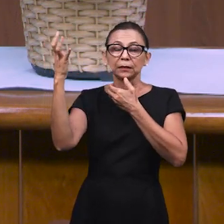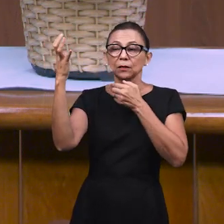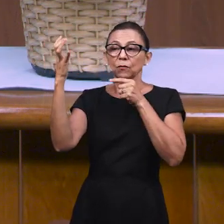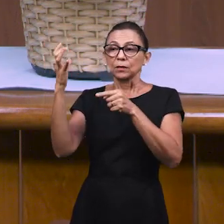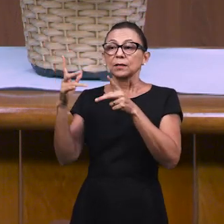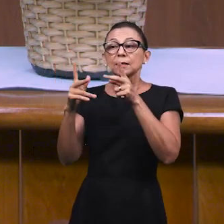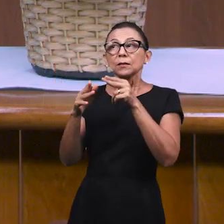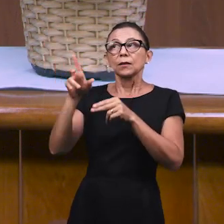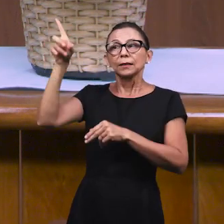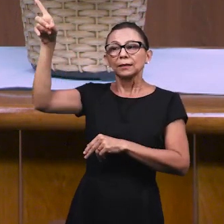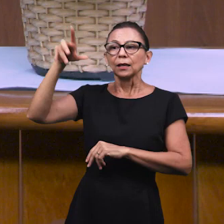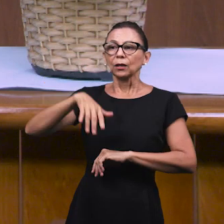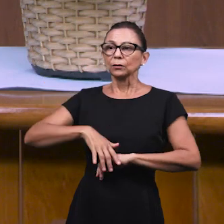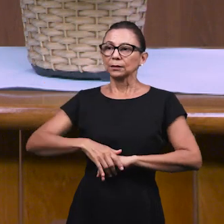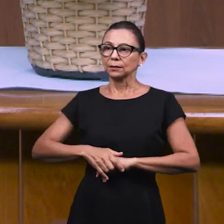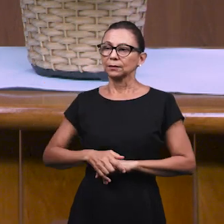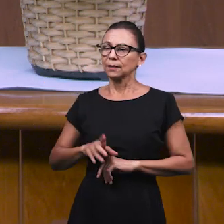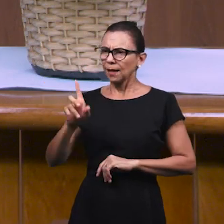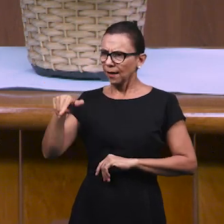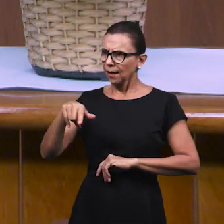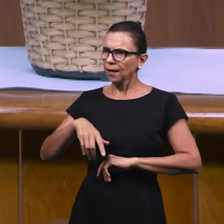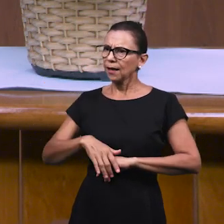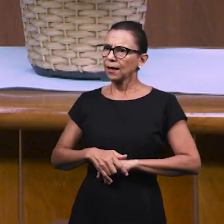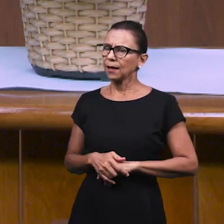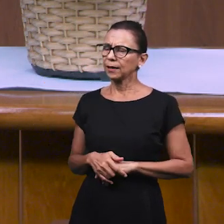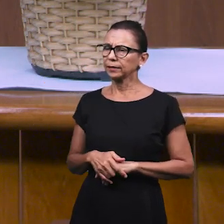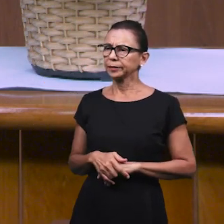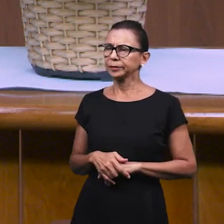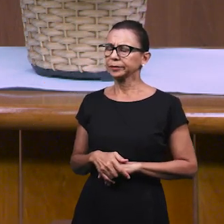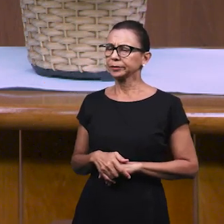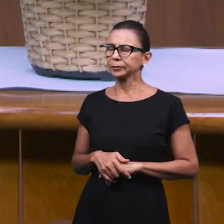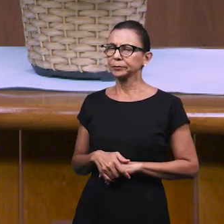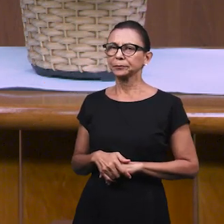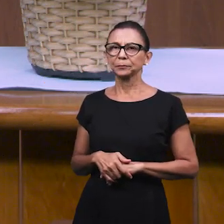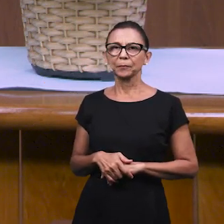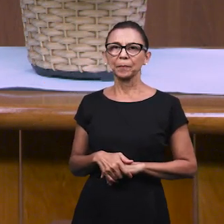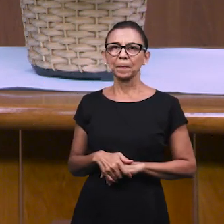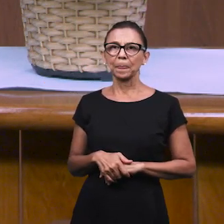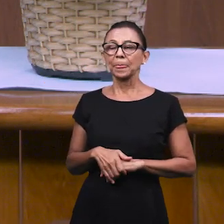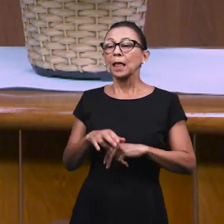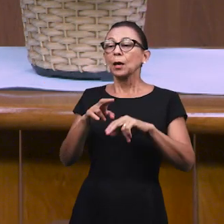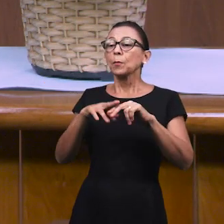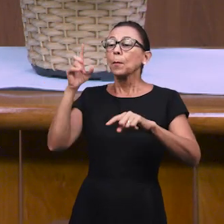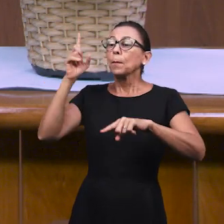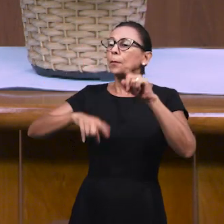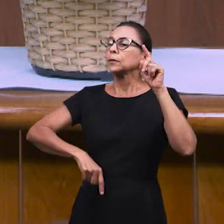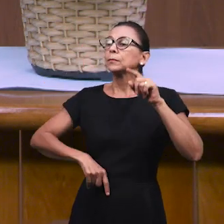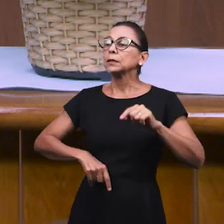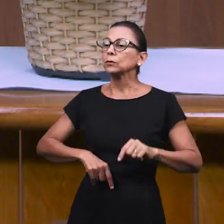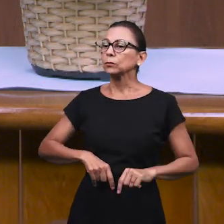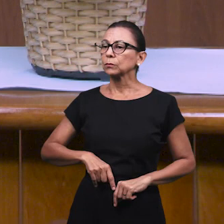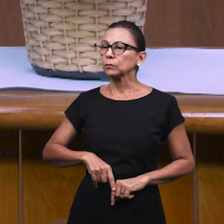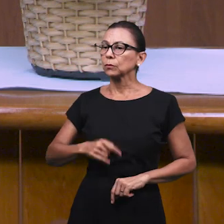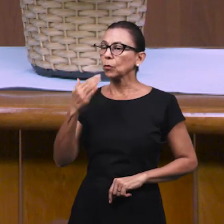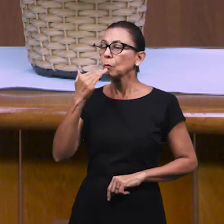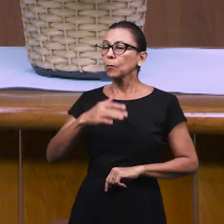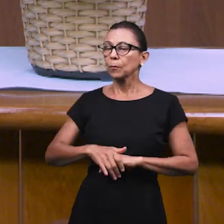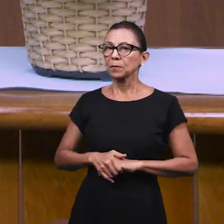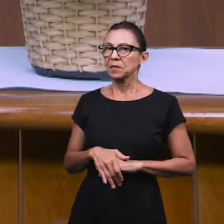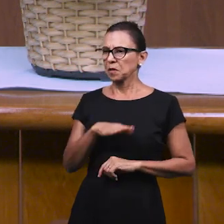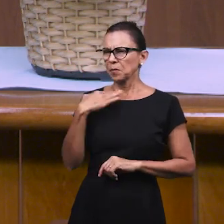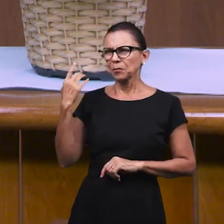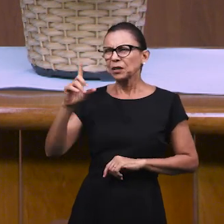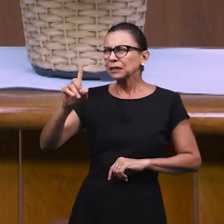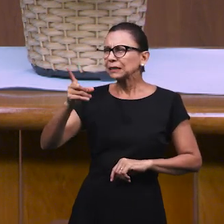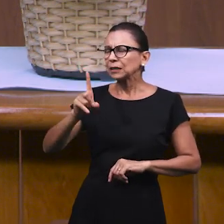a Ele. Então, por isso que você foi proibido de comer dessa árvore. Não é porque você vai morrer,